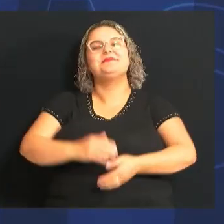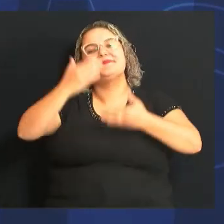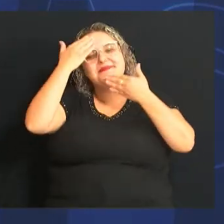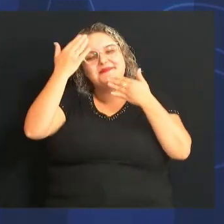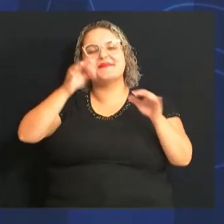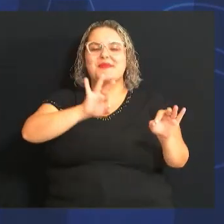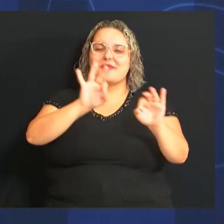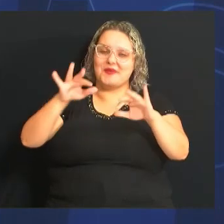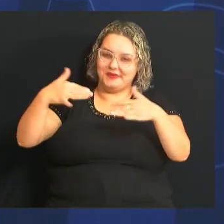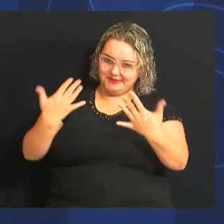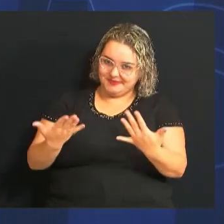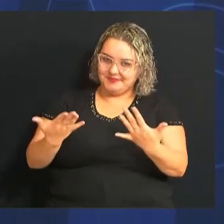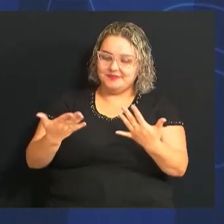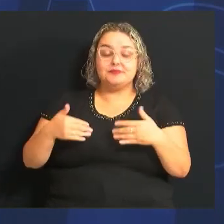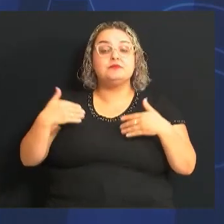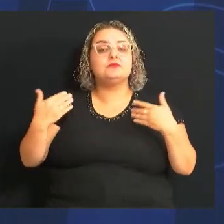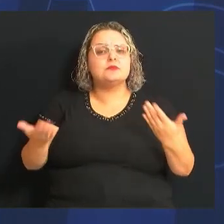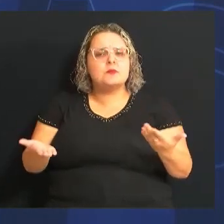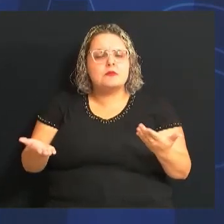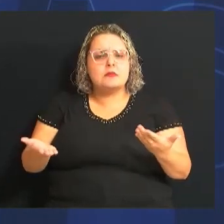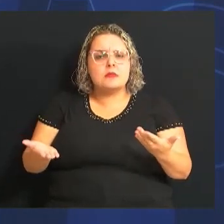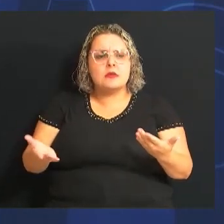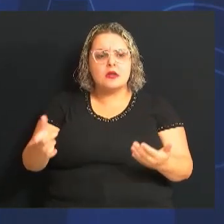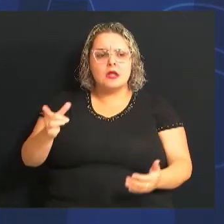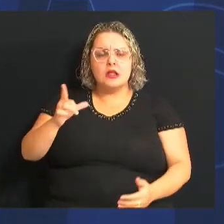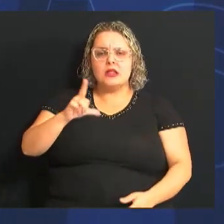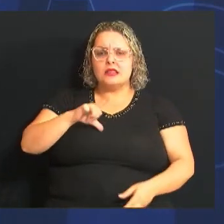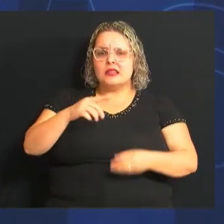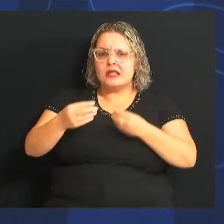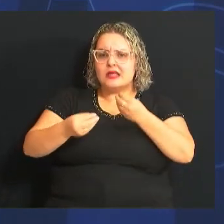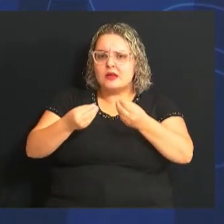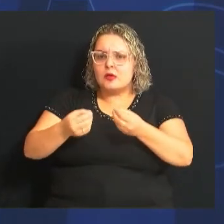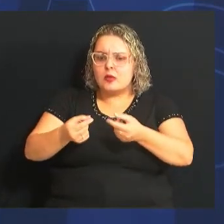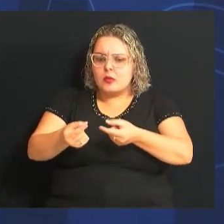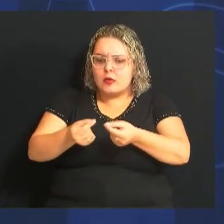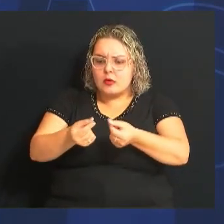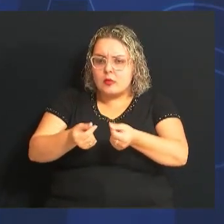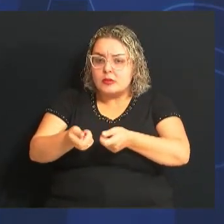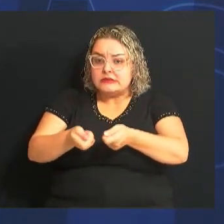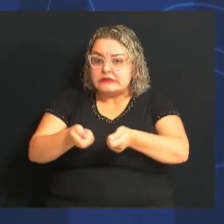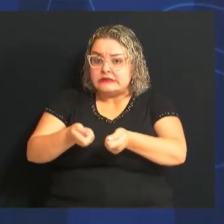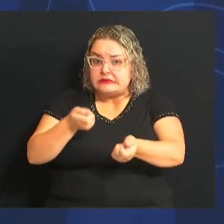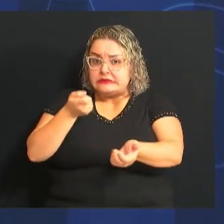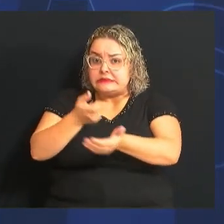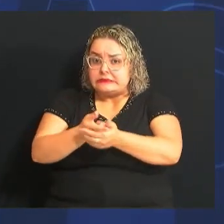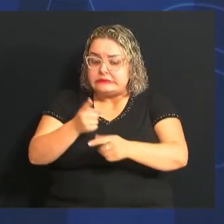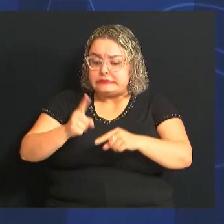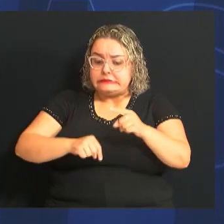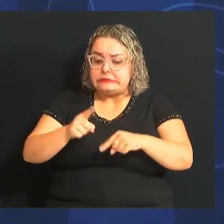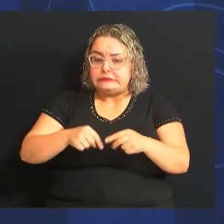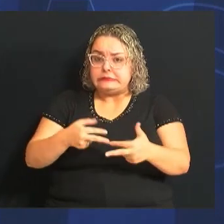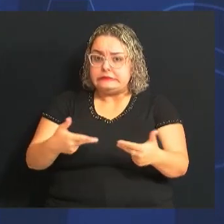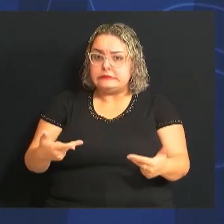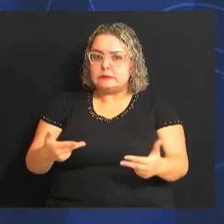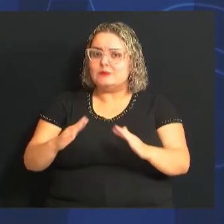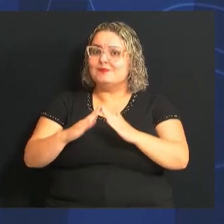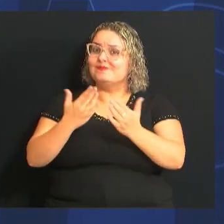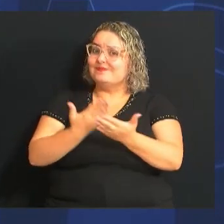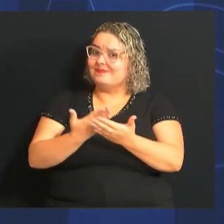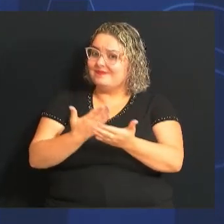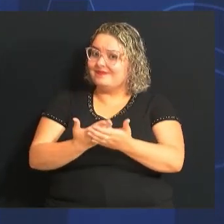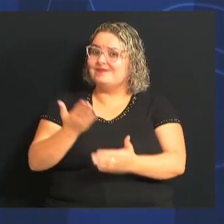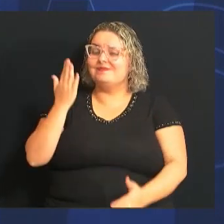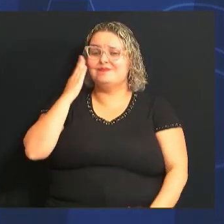sua audiência. Será que tem como economizar na hora de comprar o material escolar? A gente sabe que começo de